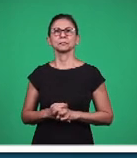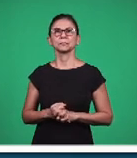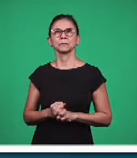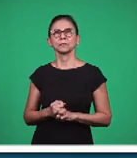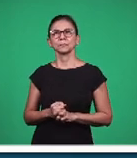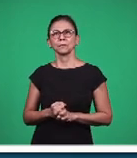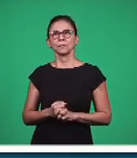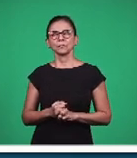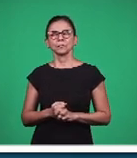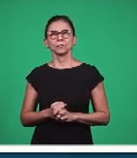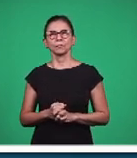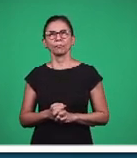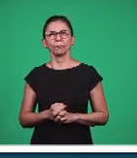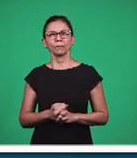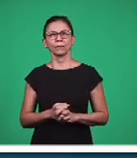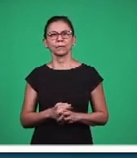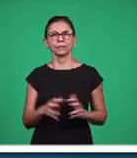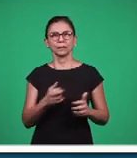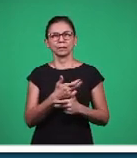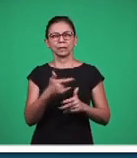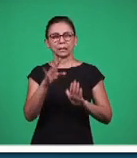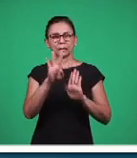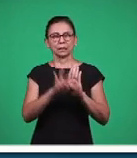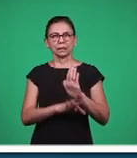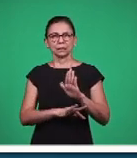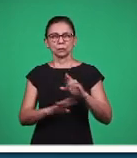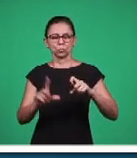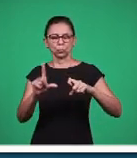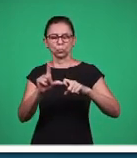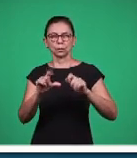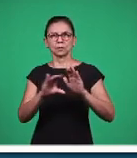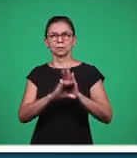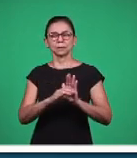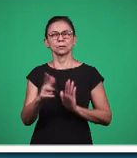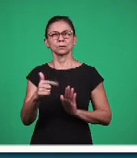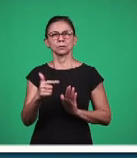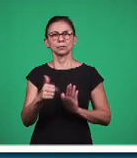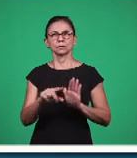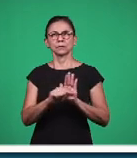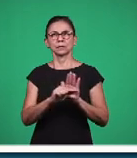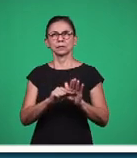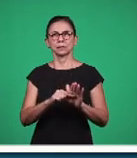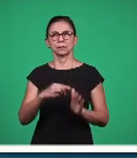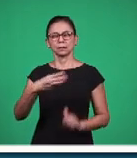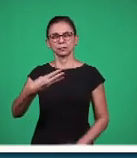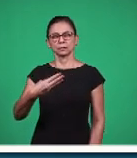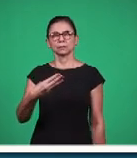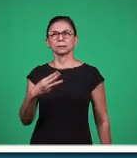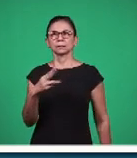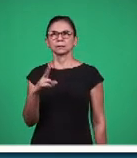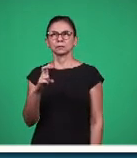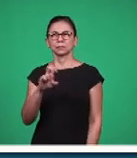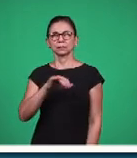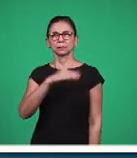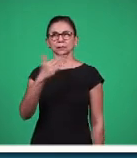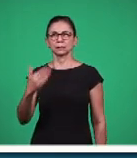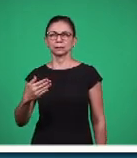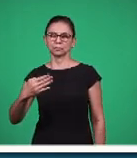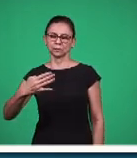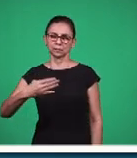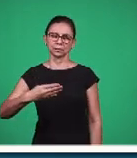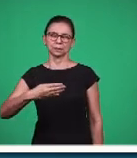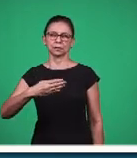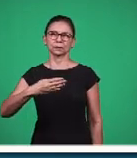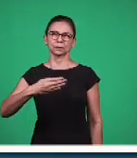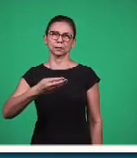os textos do Evangelho de Lucas, capítulo 12, do versículo 35 ao 46,